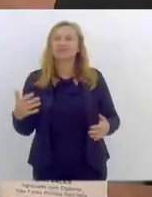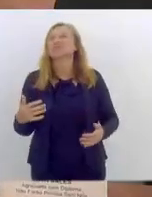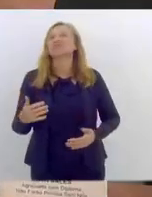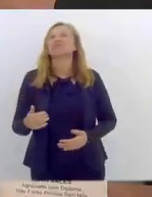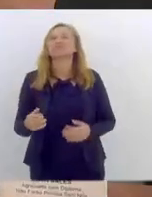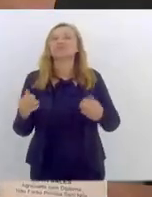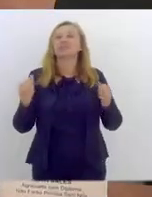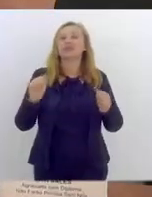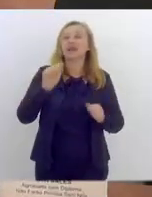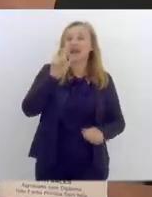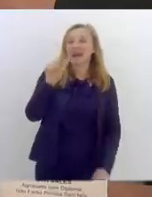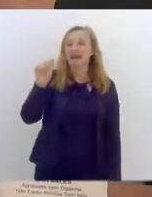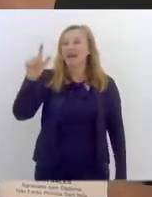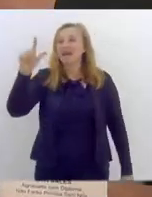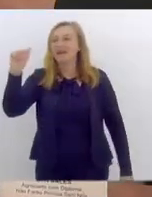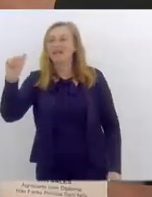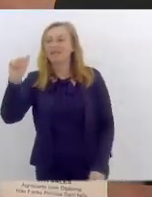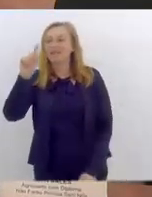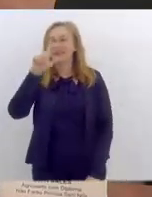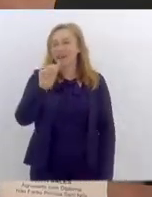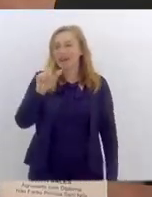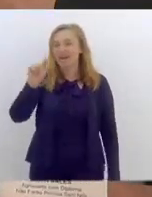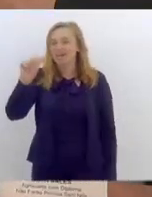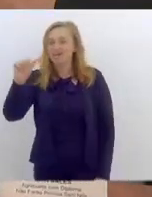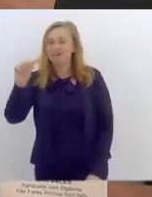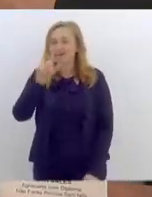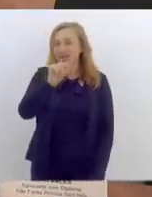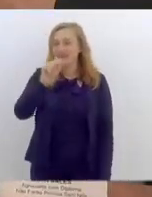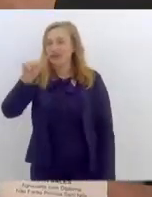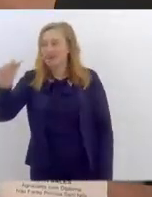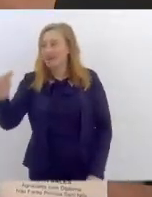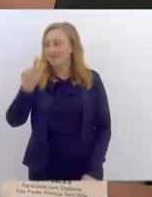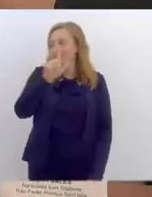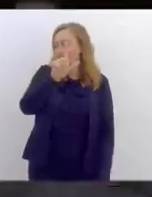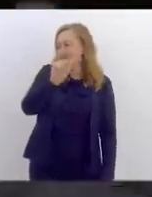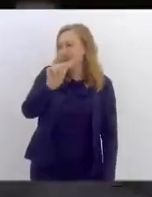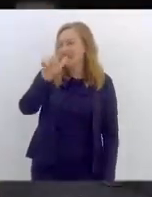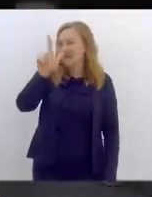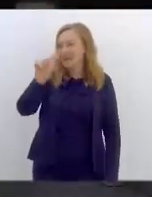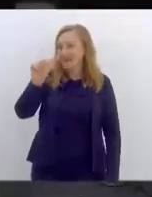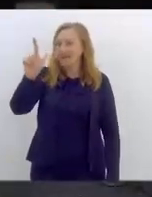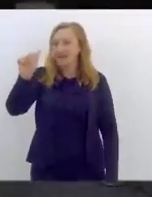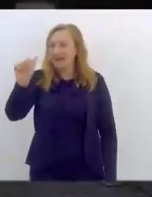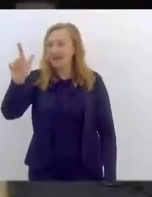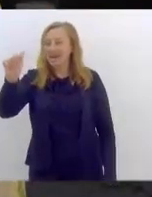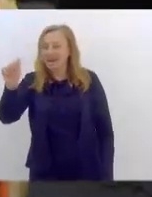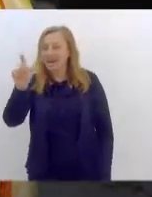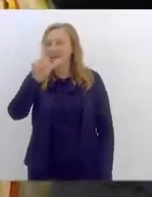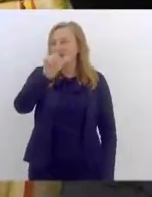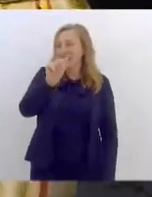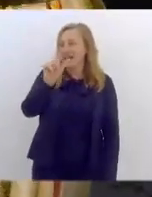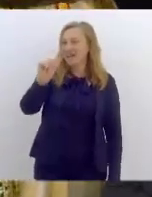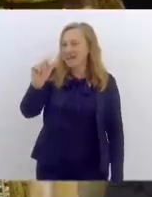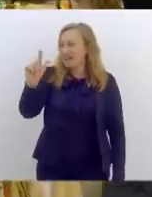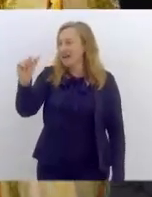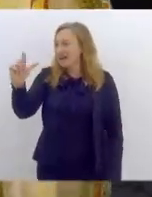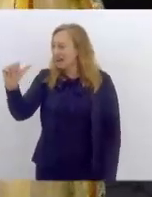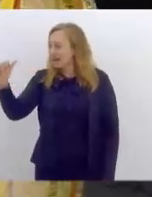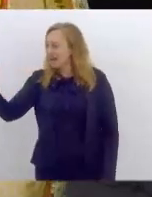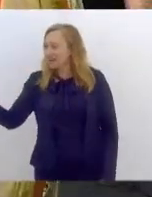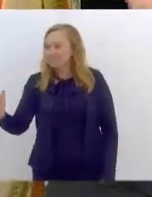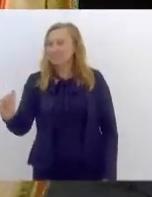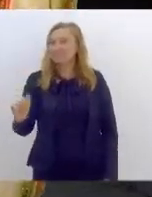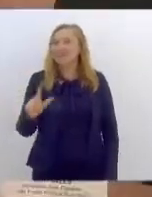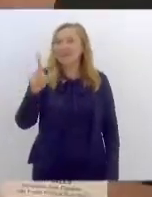La la la ya, la la ya, la la ya, la la ya, la la ya, la ya, la la ya,